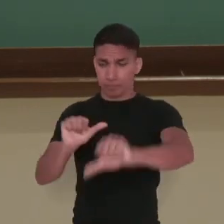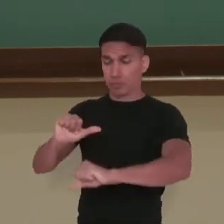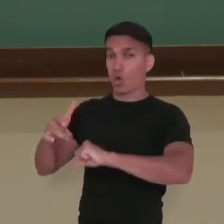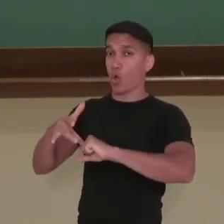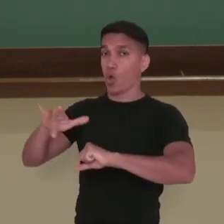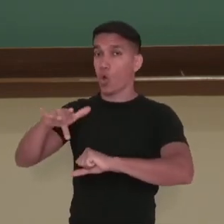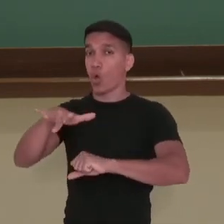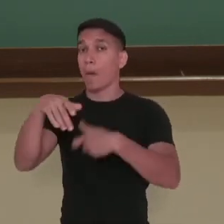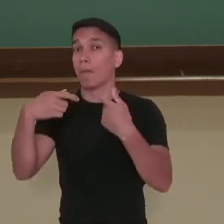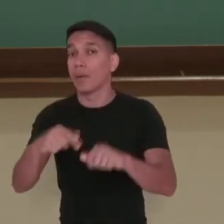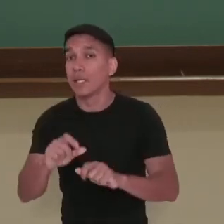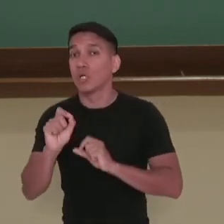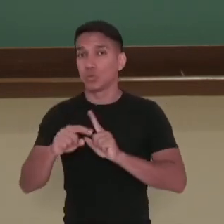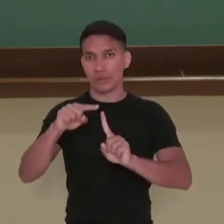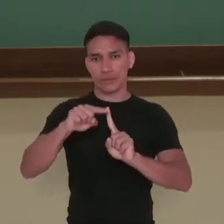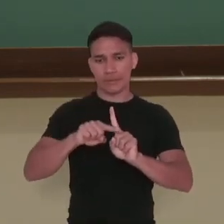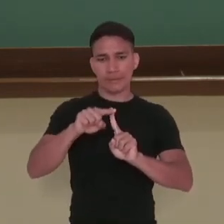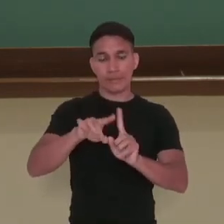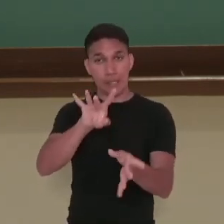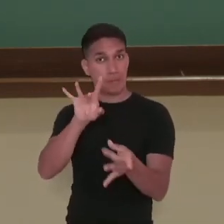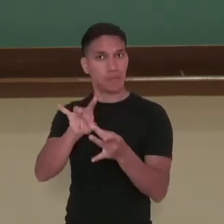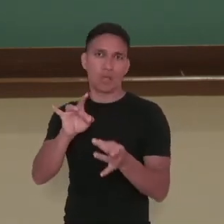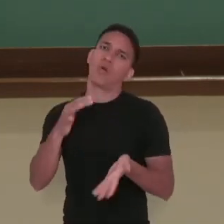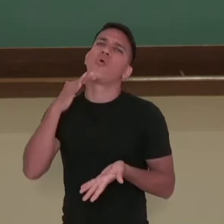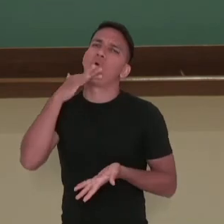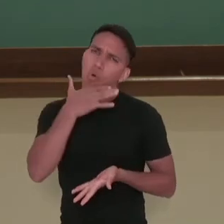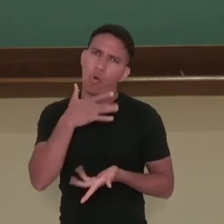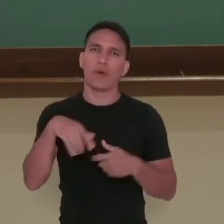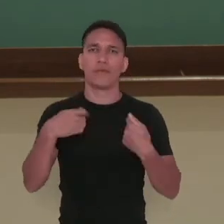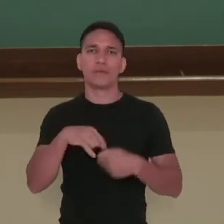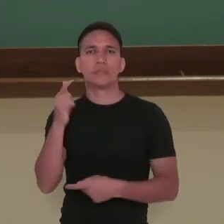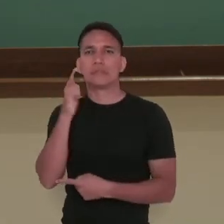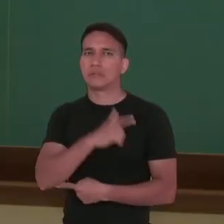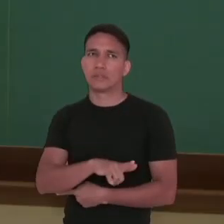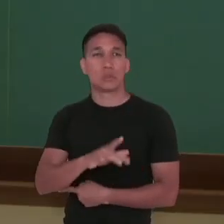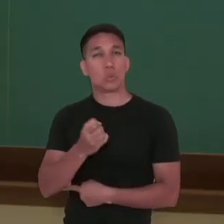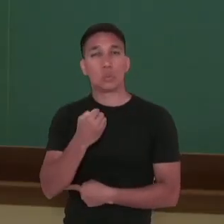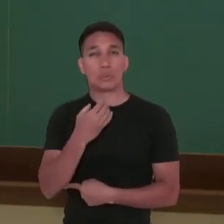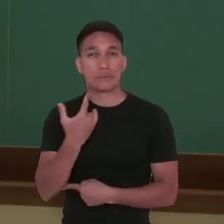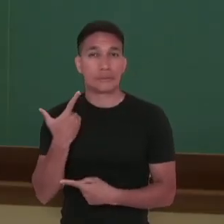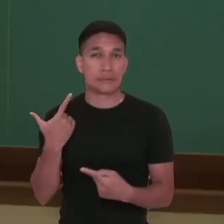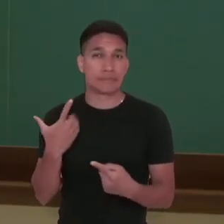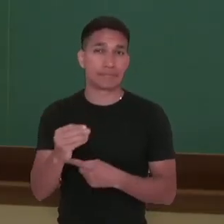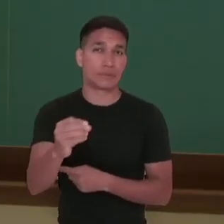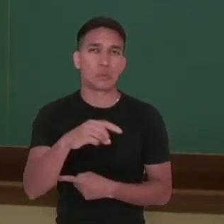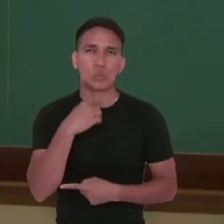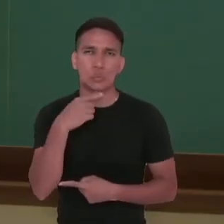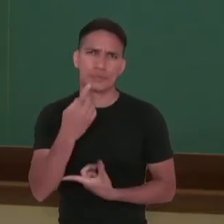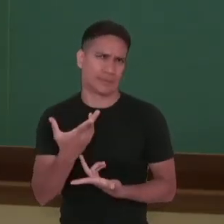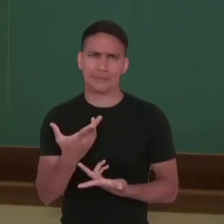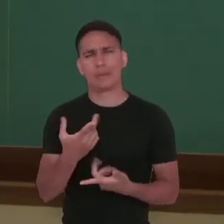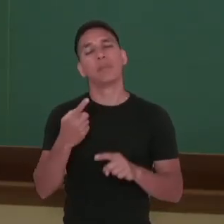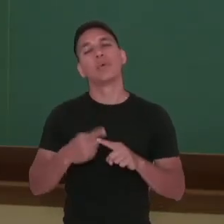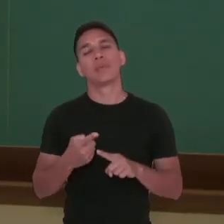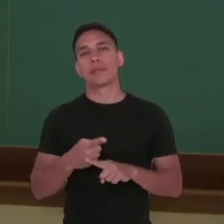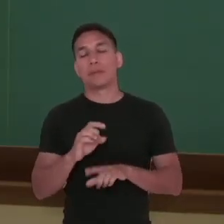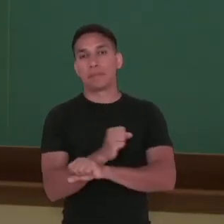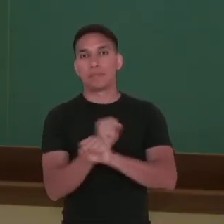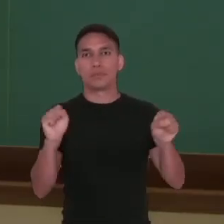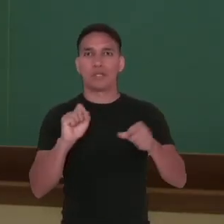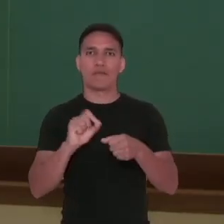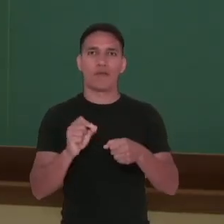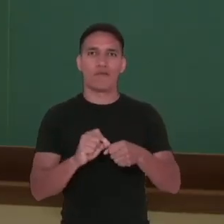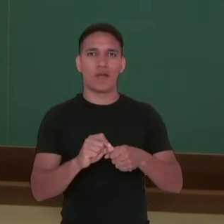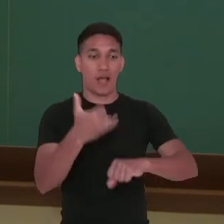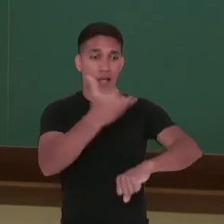era necessário uma temperatura específica. Claro que eles não tiveram muito sucesso, né? Não tiveram muito sucesso. É impossível você pegar uma barra de